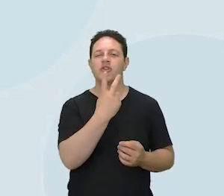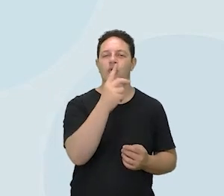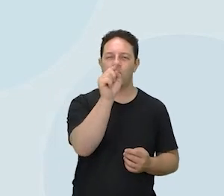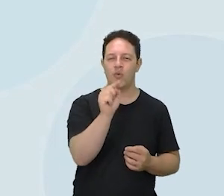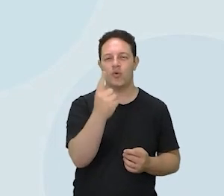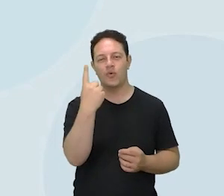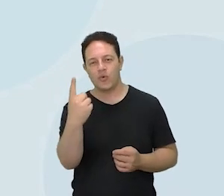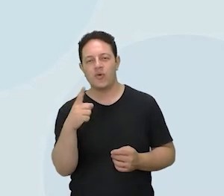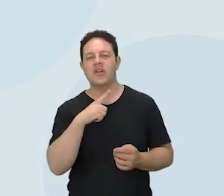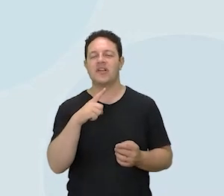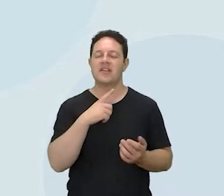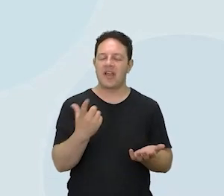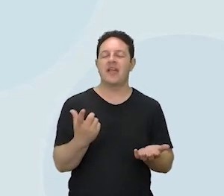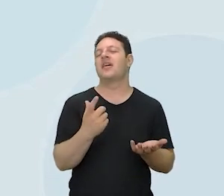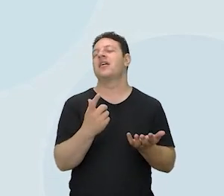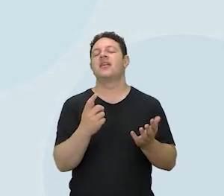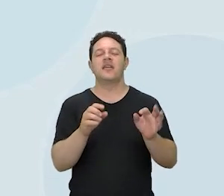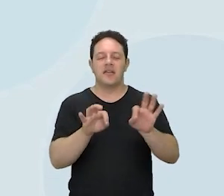passando, né?